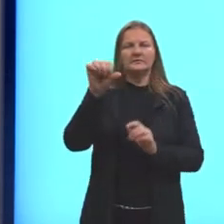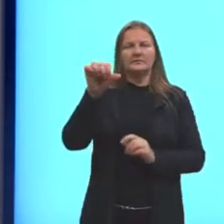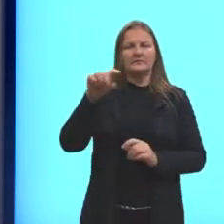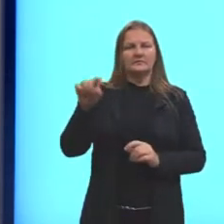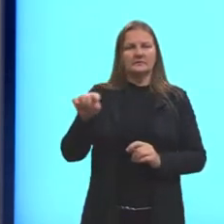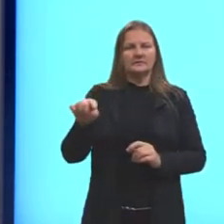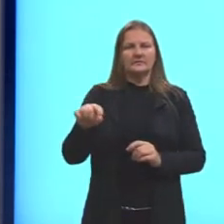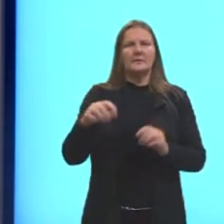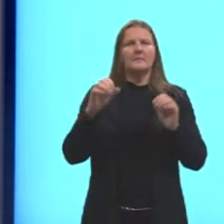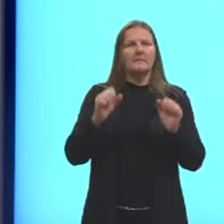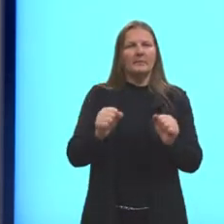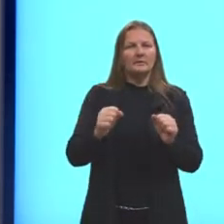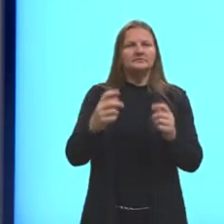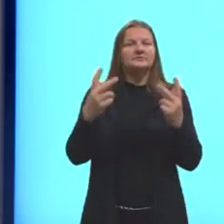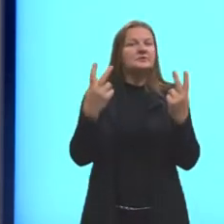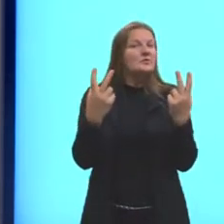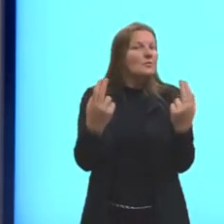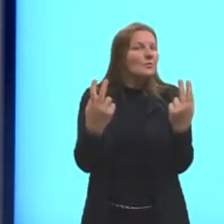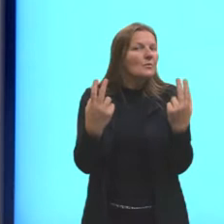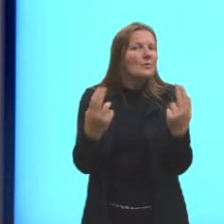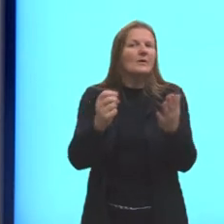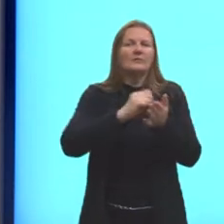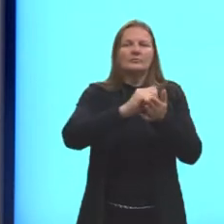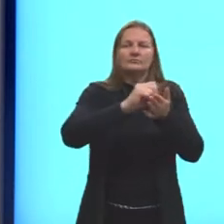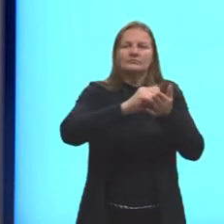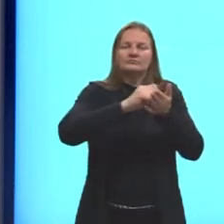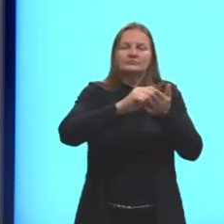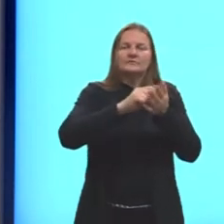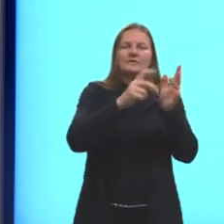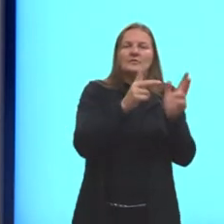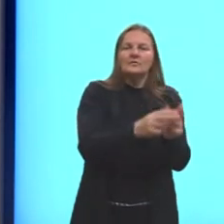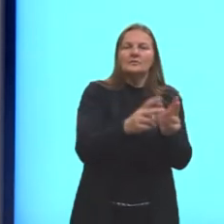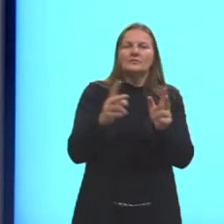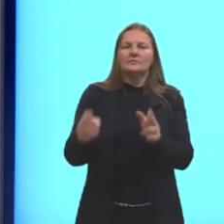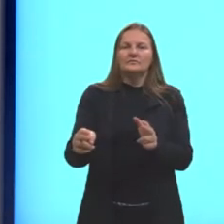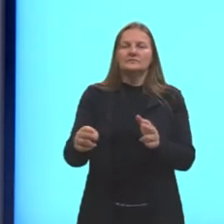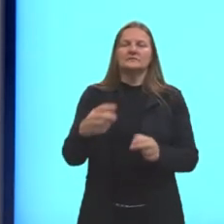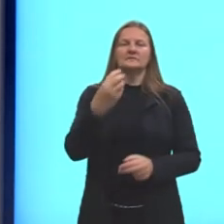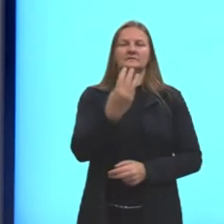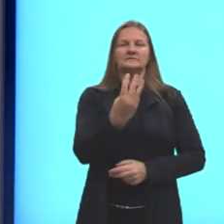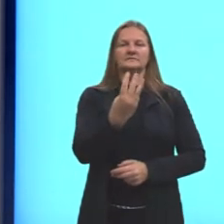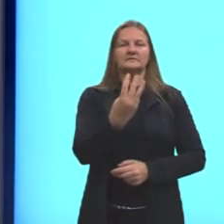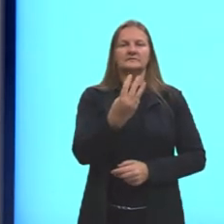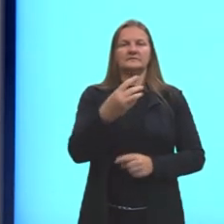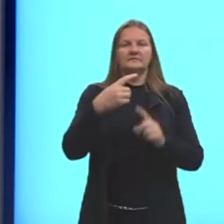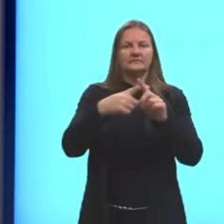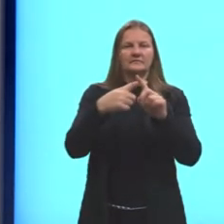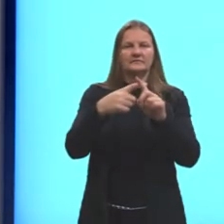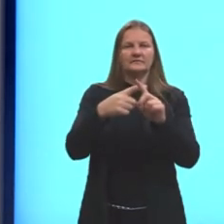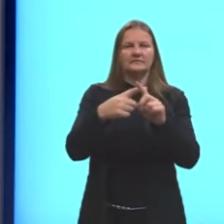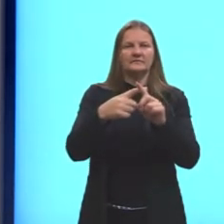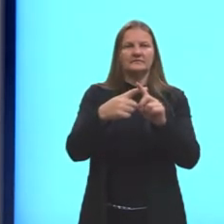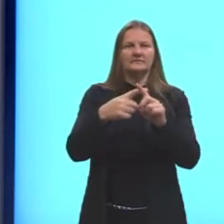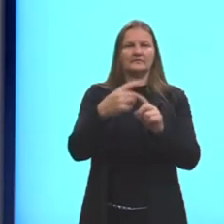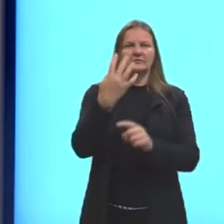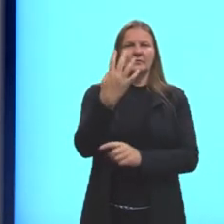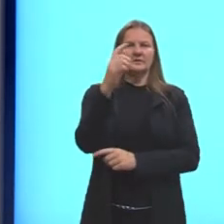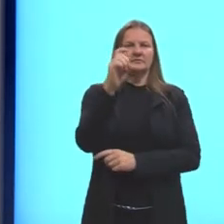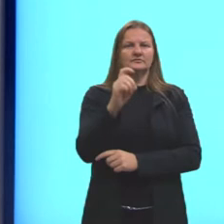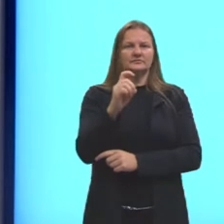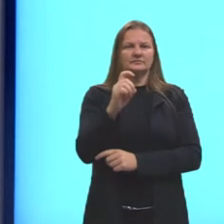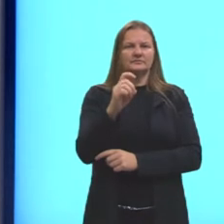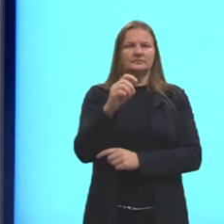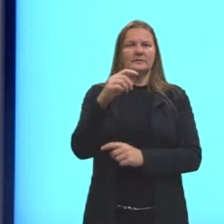9 Z pode ser escrito através da fatoração três vezes 4